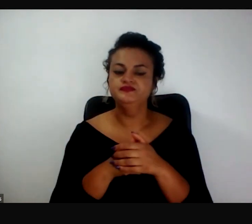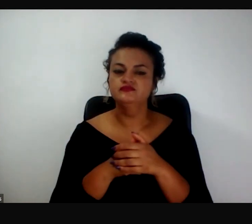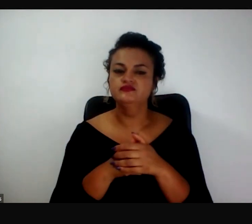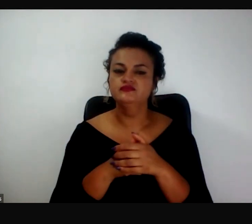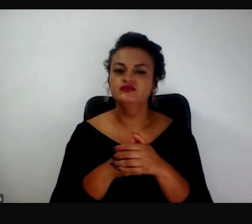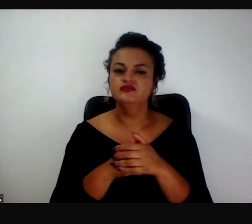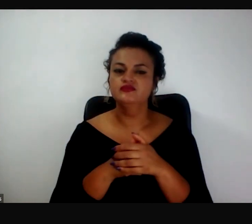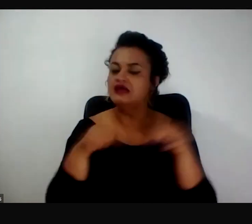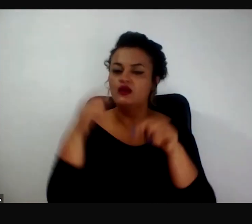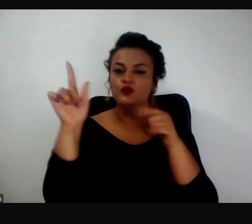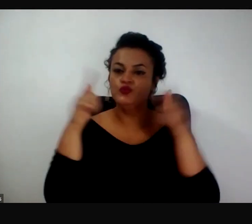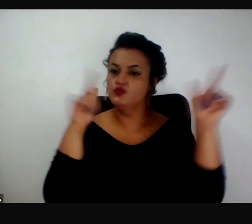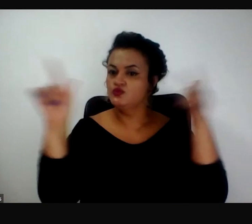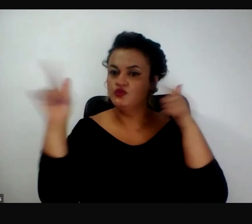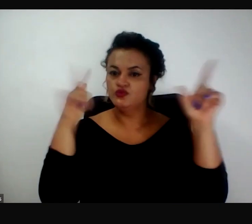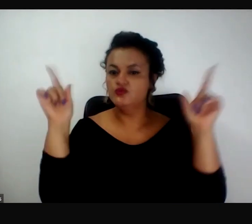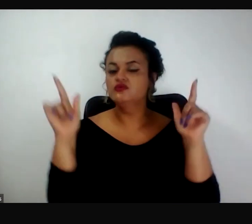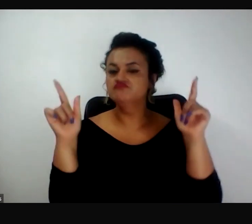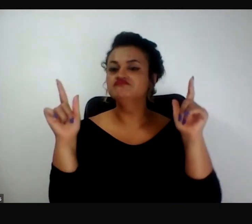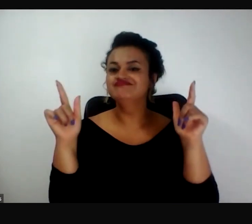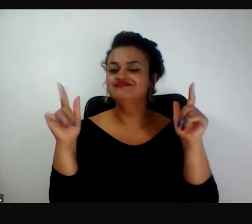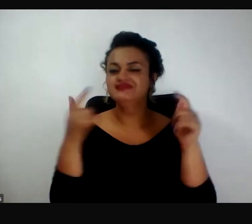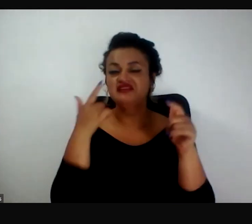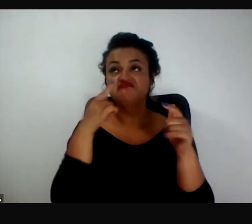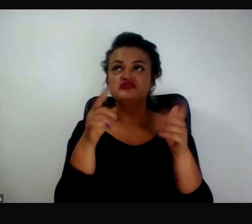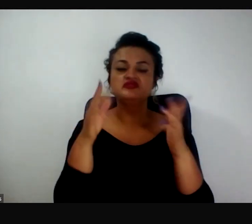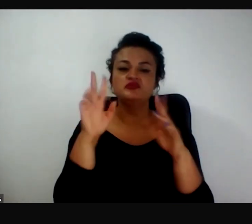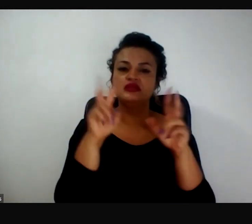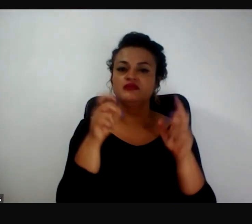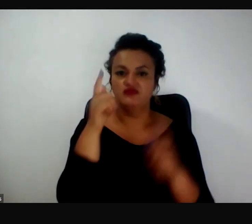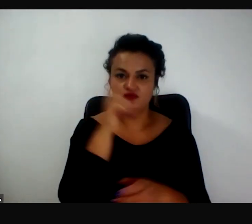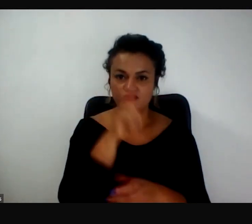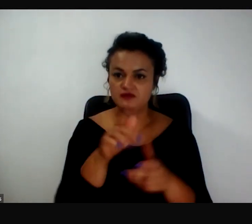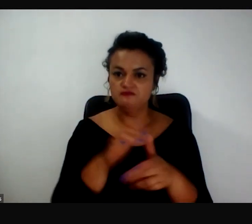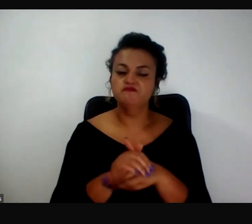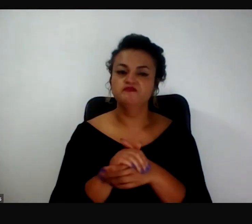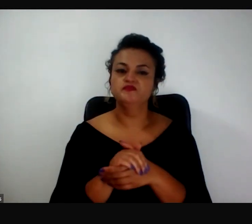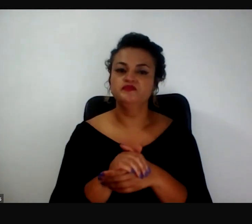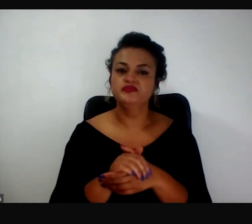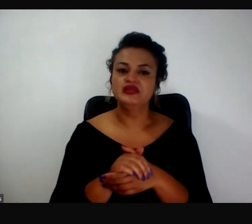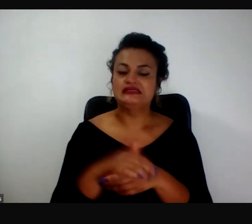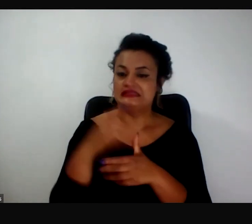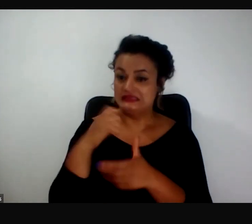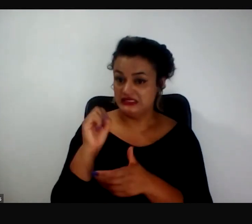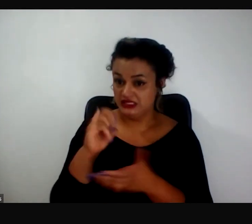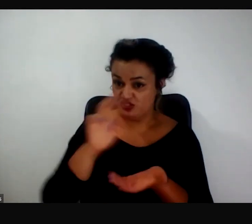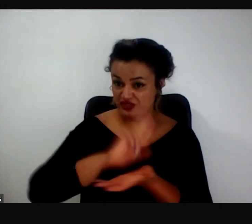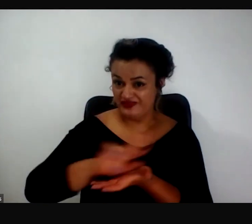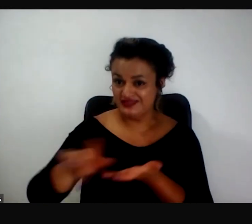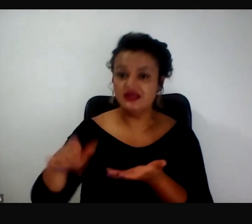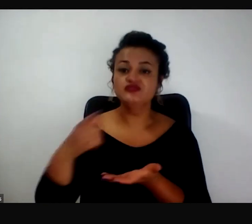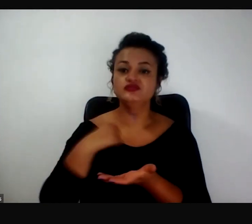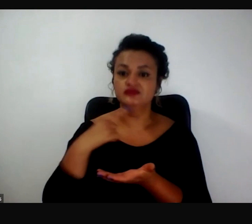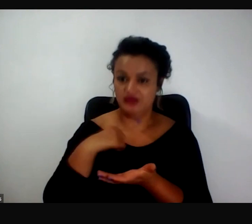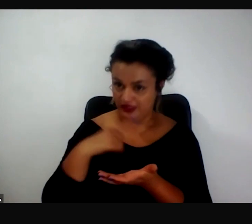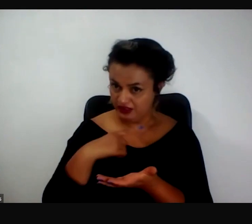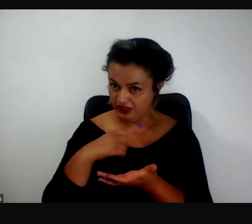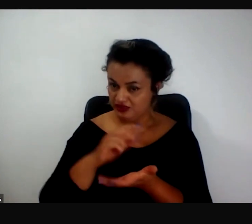social, direito do trabalho e direito laboral. Quando há alguma diversidade, que há sempre diversidades,